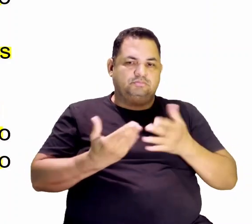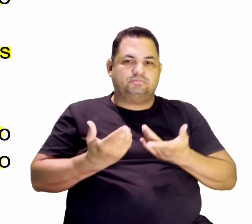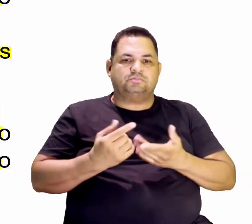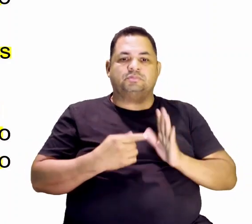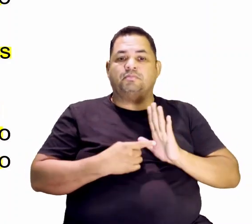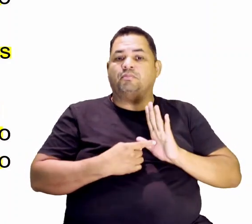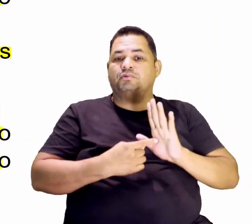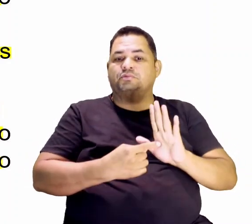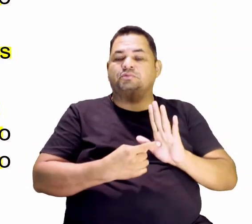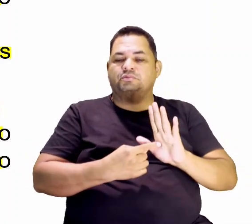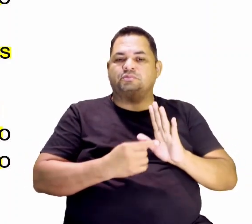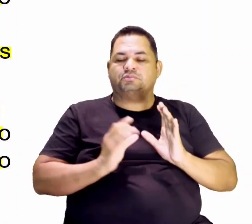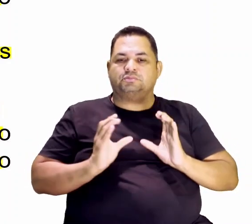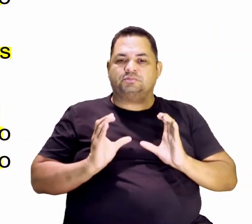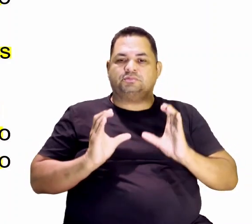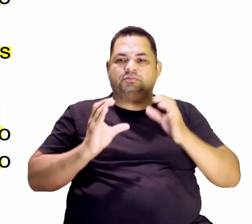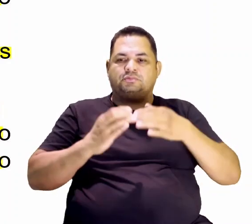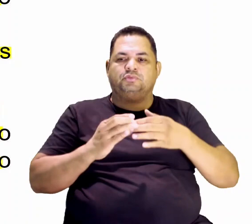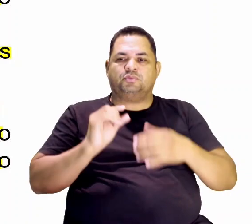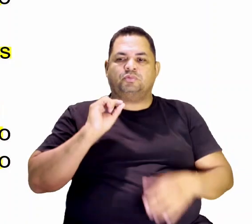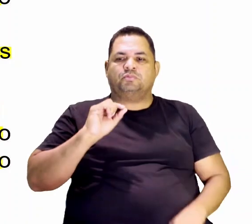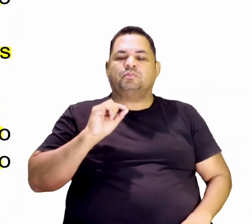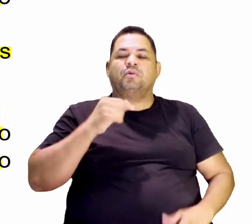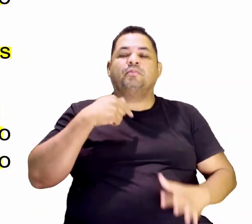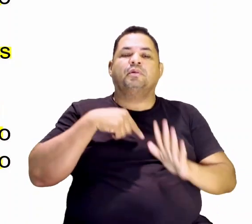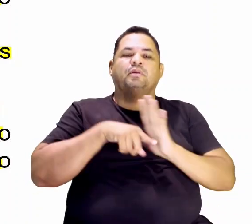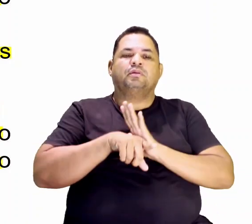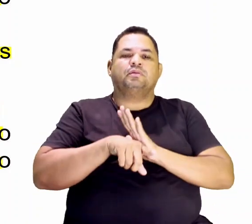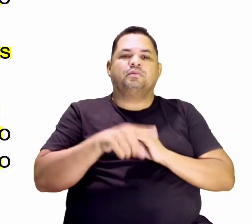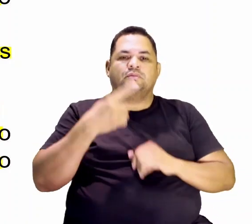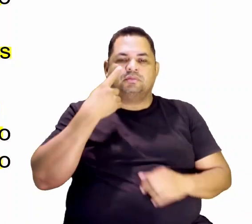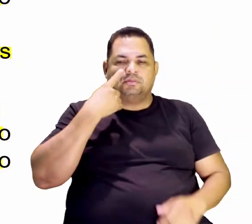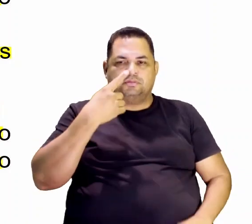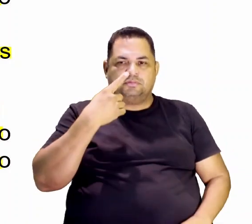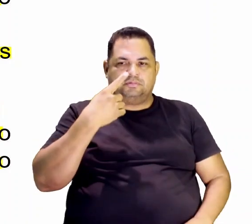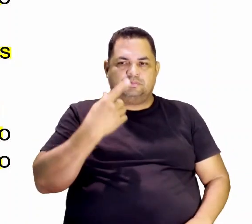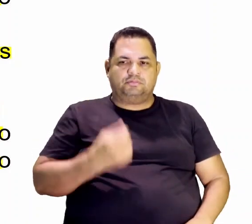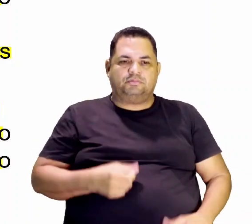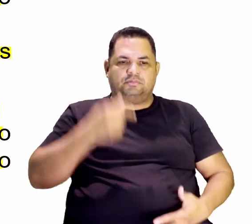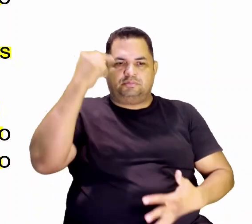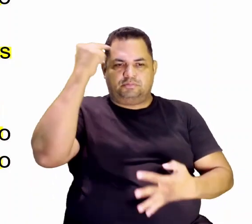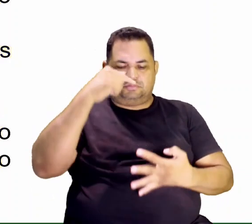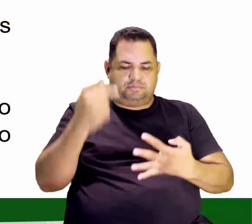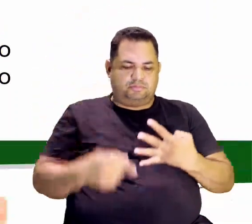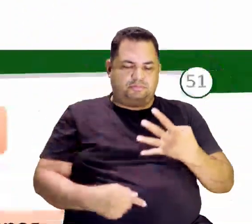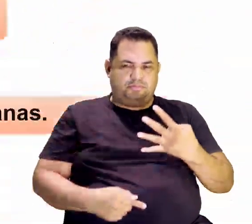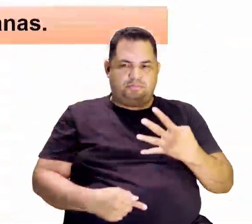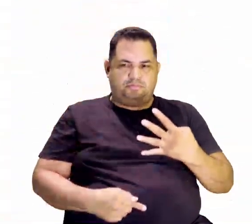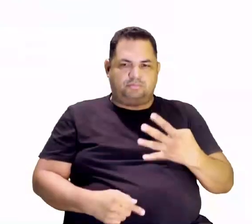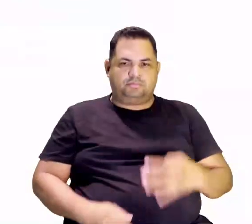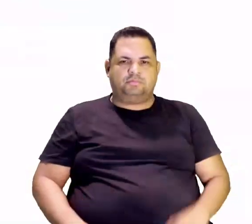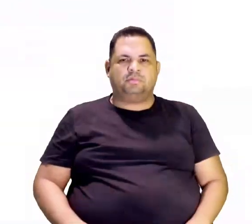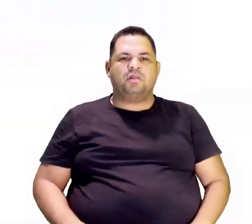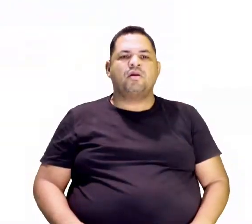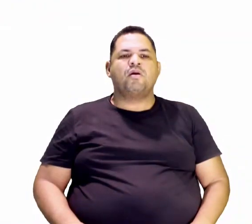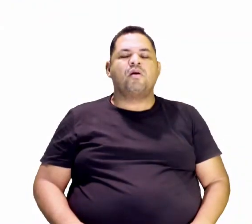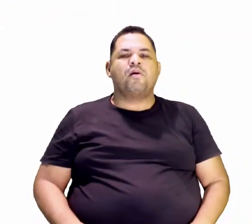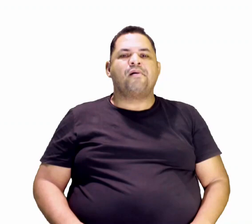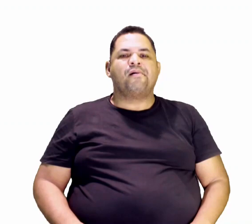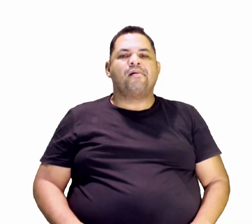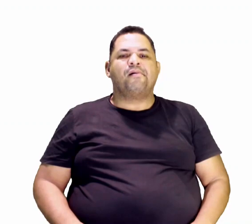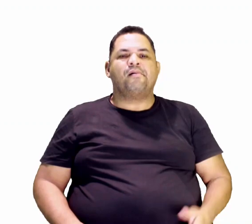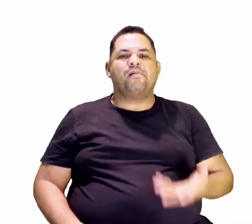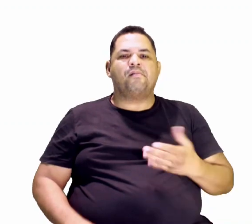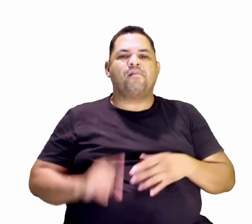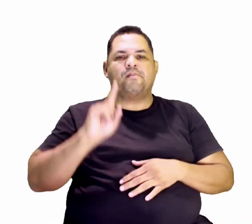grupos. E aí, o que a questão quer? Observou com atenção as 4 afirmativas? Eu quero que você